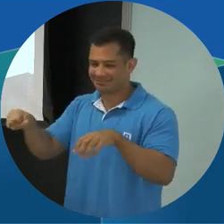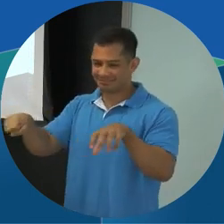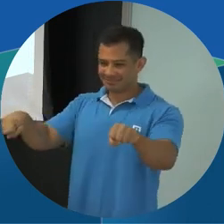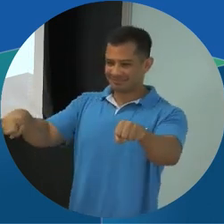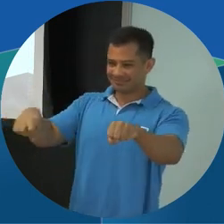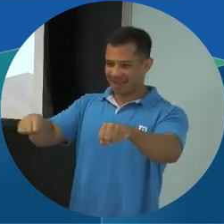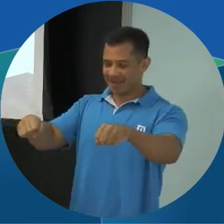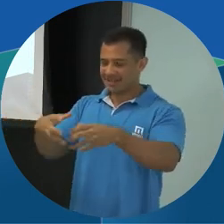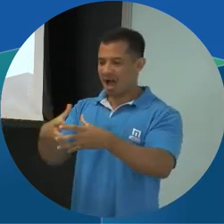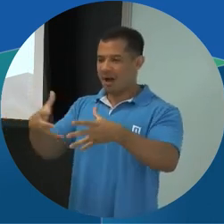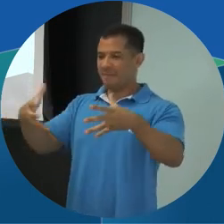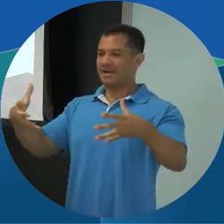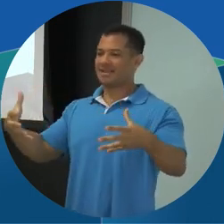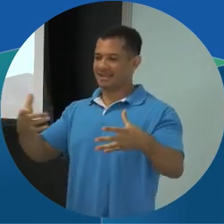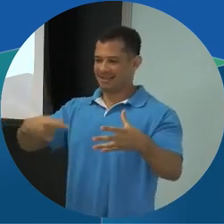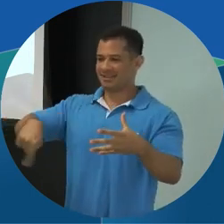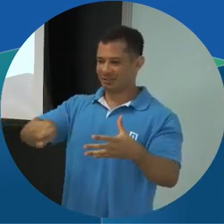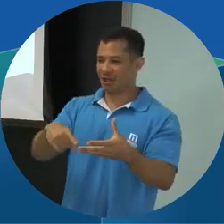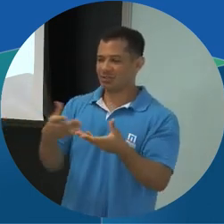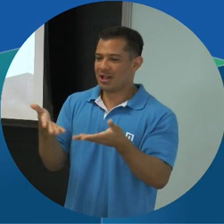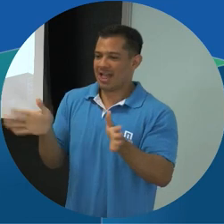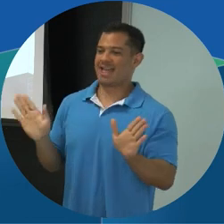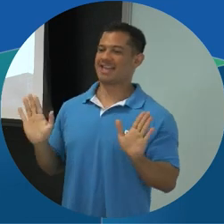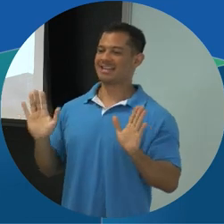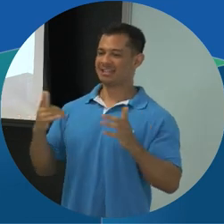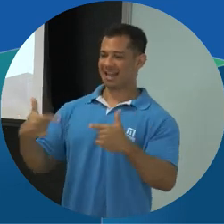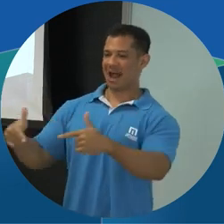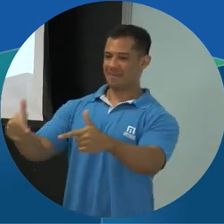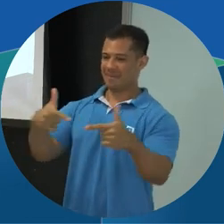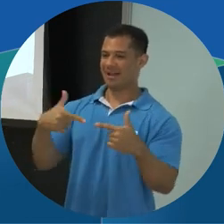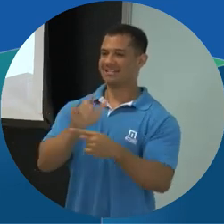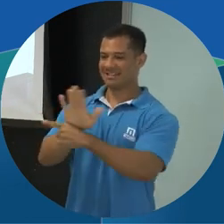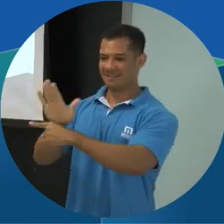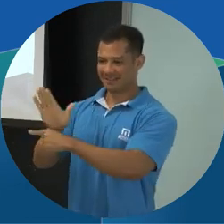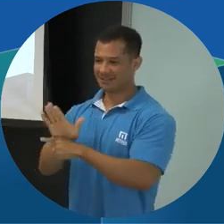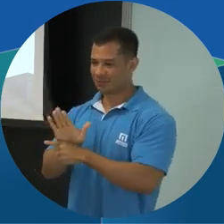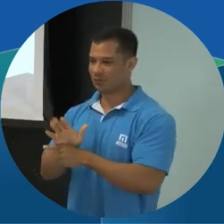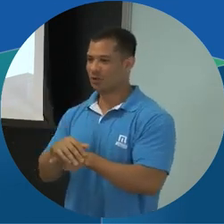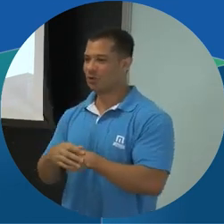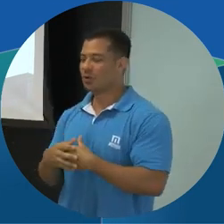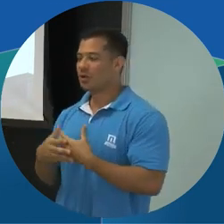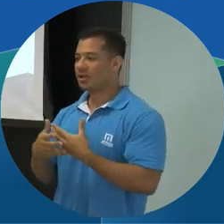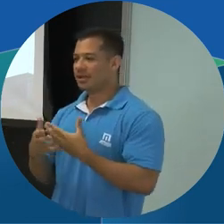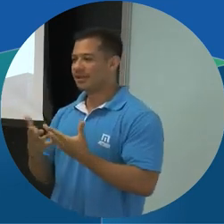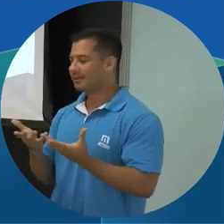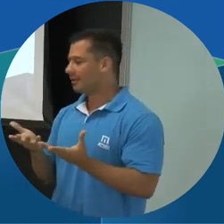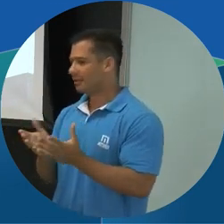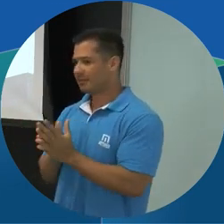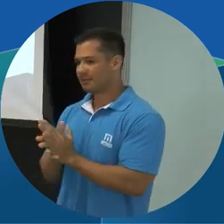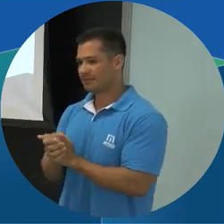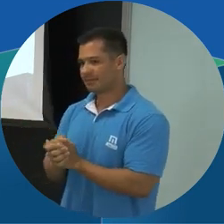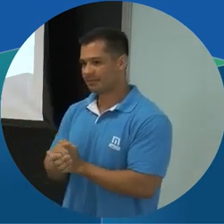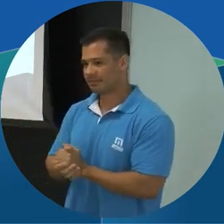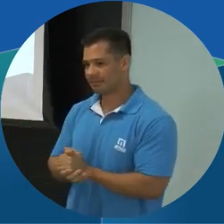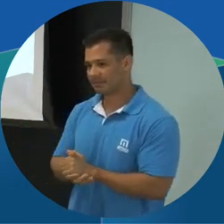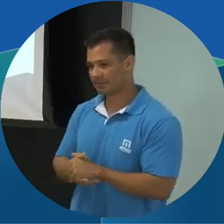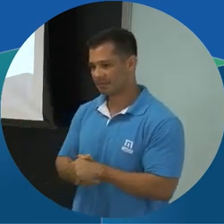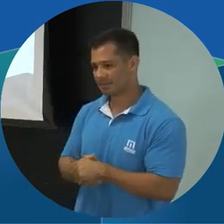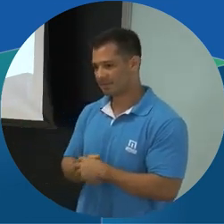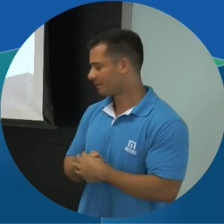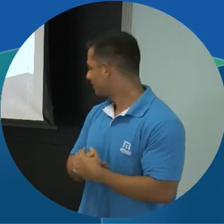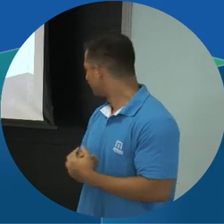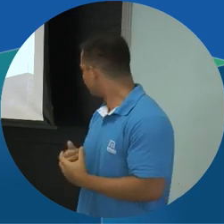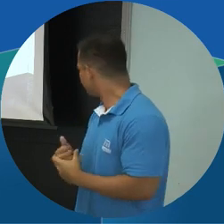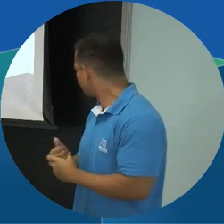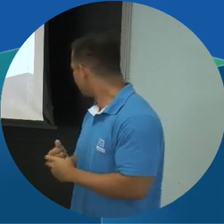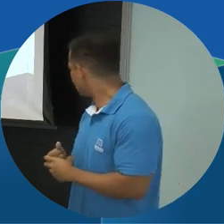vai ampliando o nosso leque e vira um dos nossos grandes objetivos, né, é ficar mais próximo do